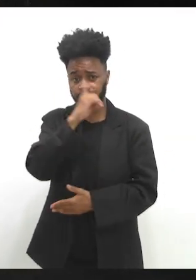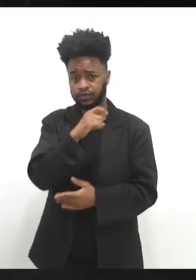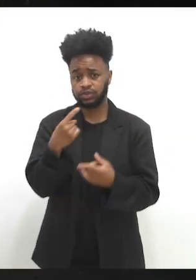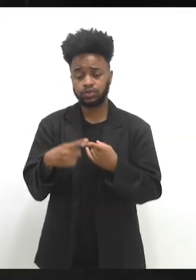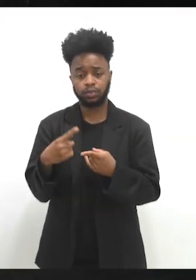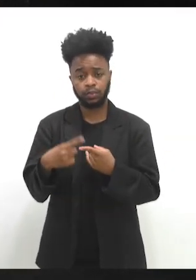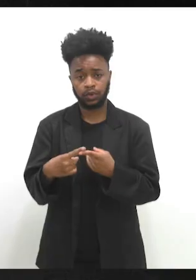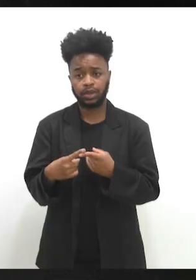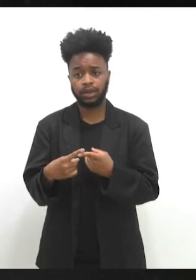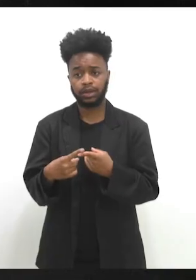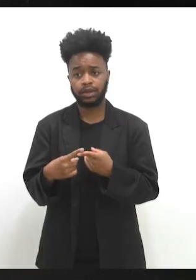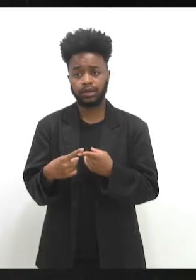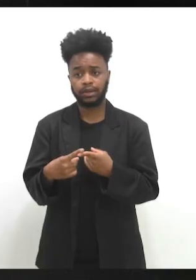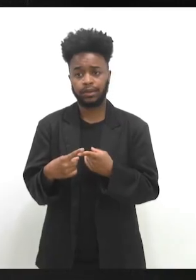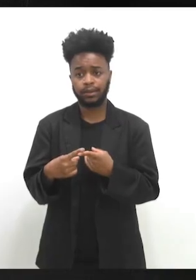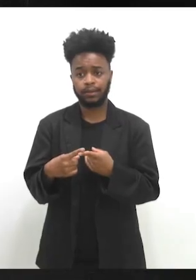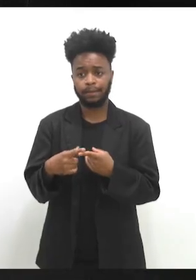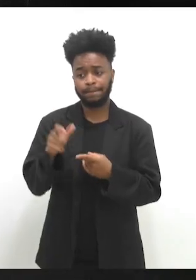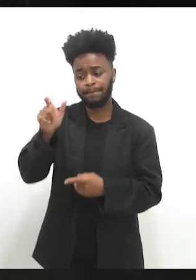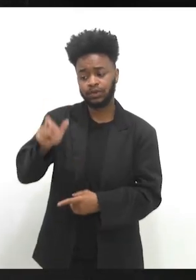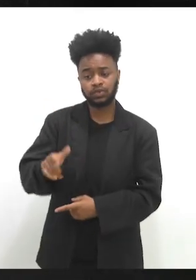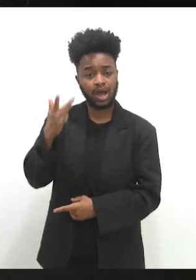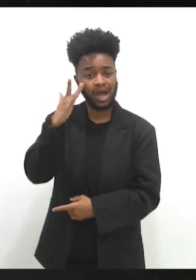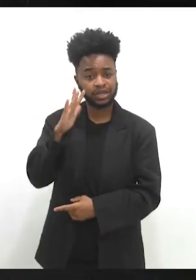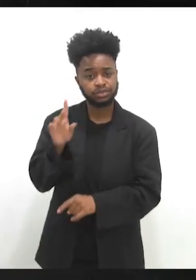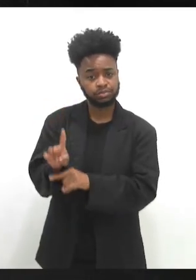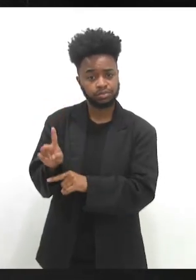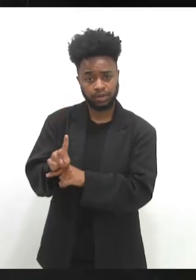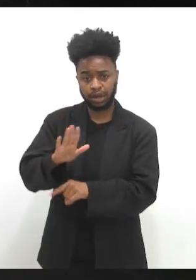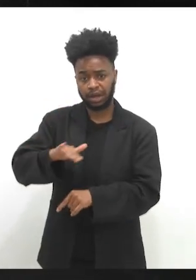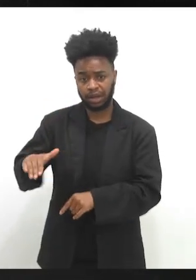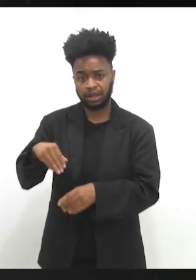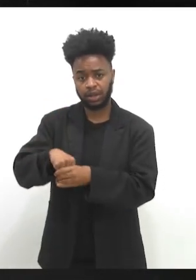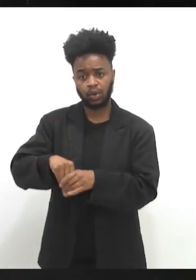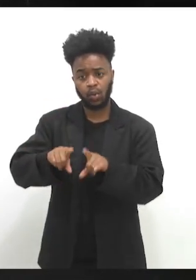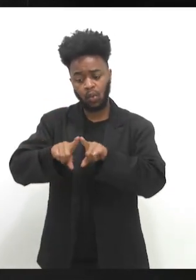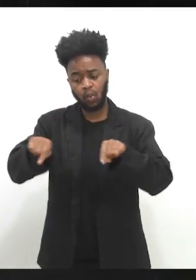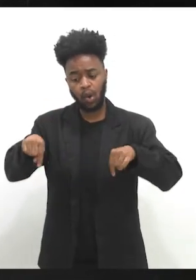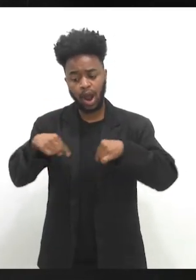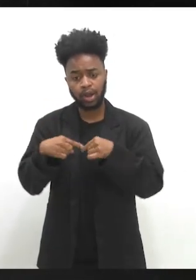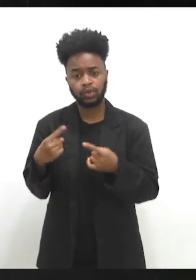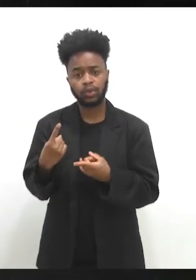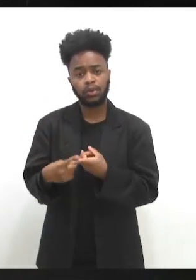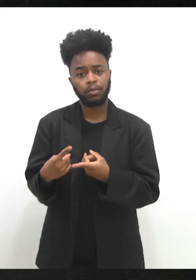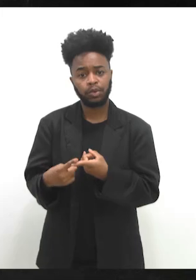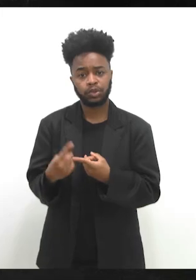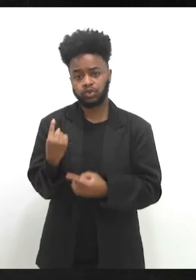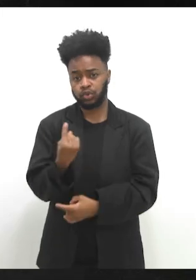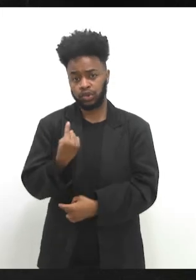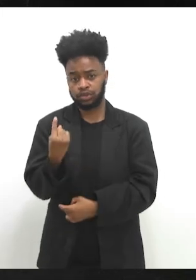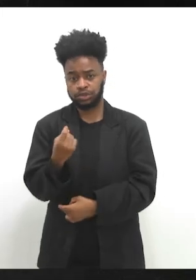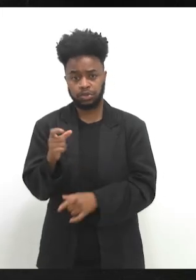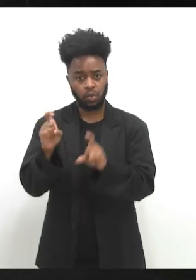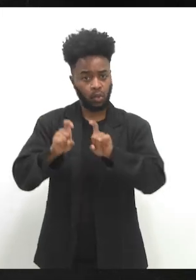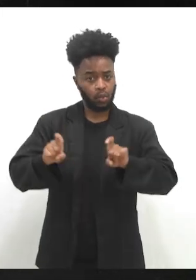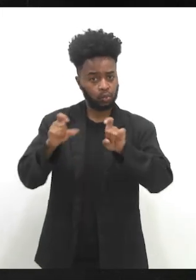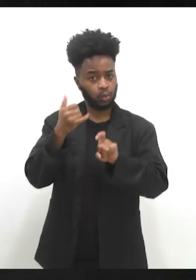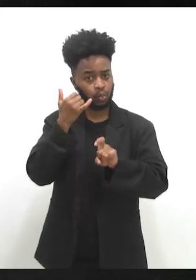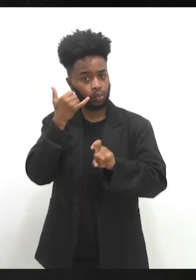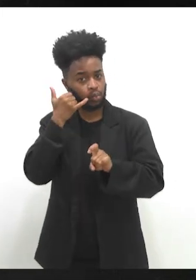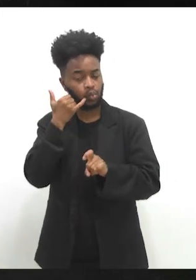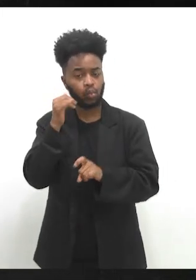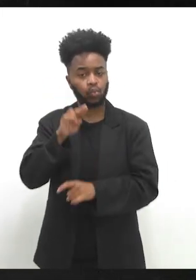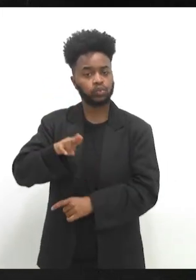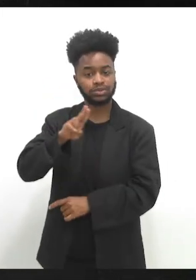porque ele acha que a criança está bem, está protegida no seu quarto, porque ela está só no computador